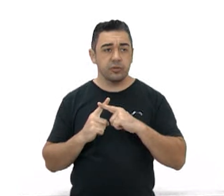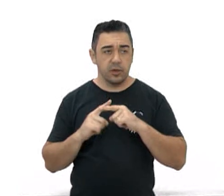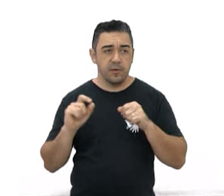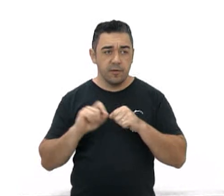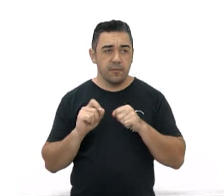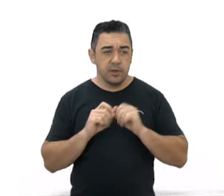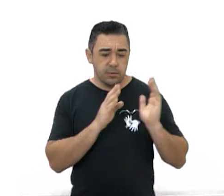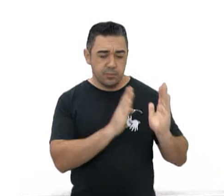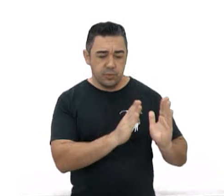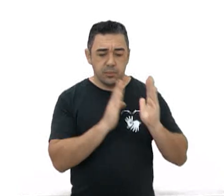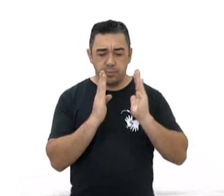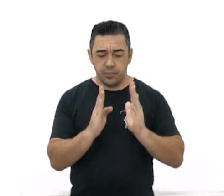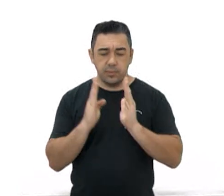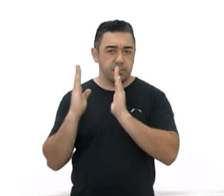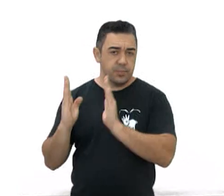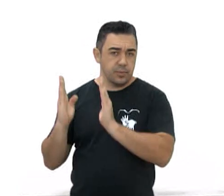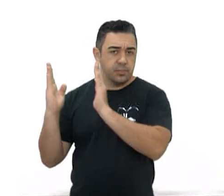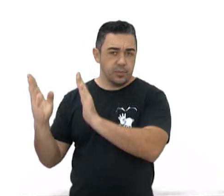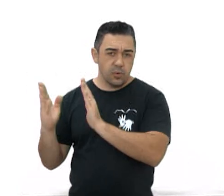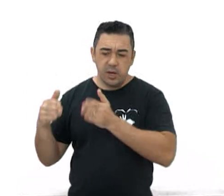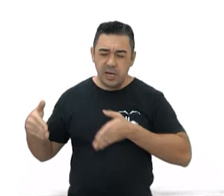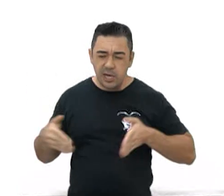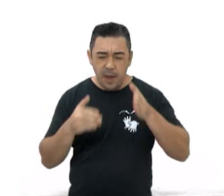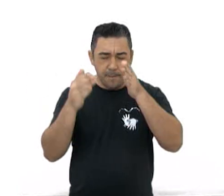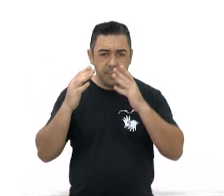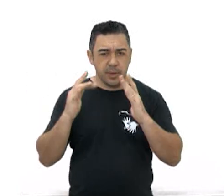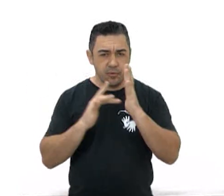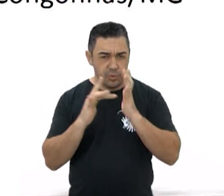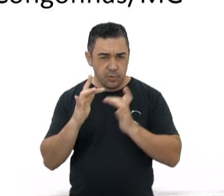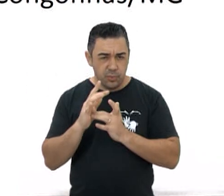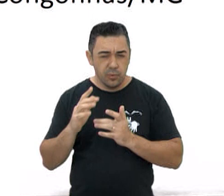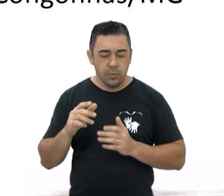formando as cenas do catecismo da época.